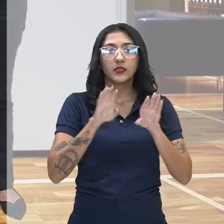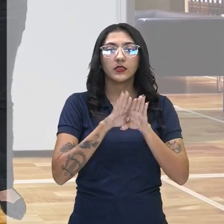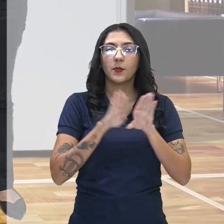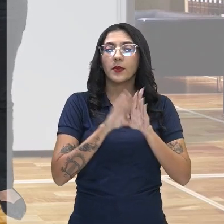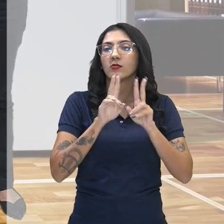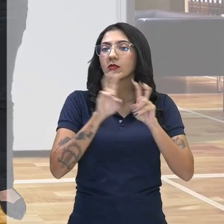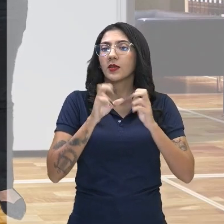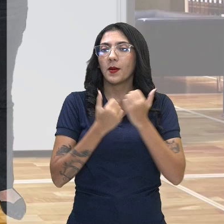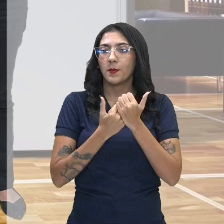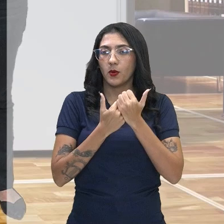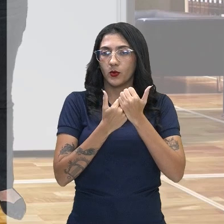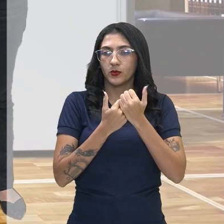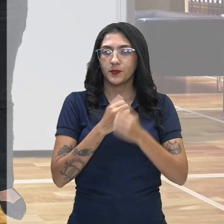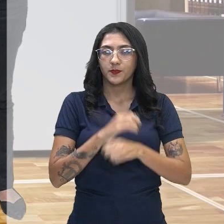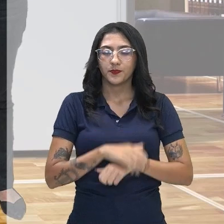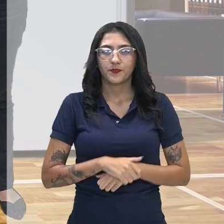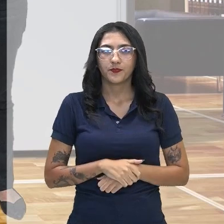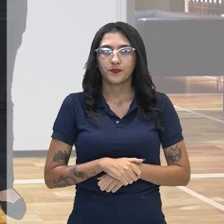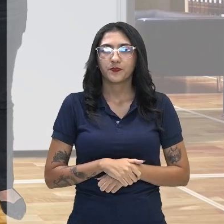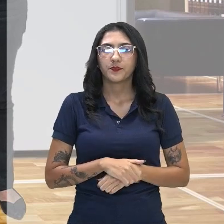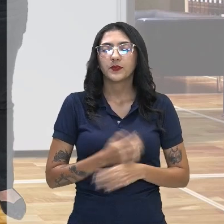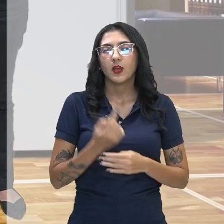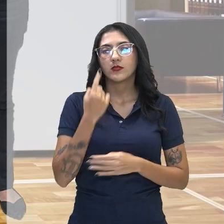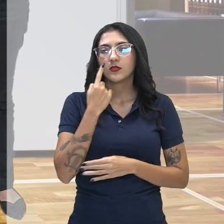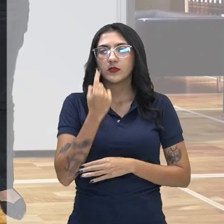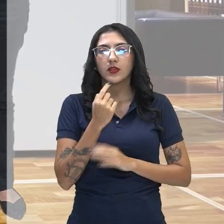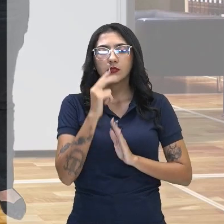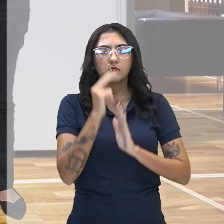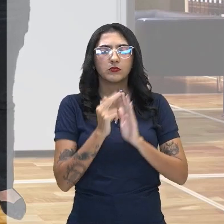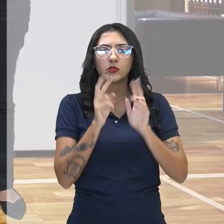exemplo, lá no seu texto você tem um título